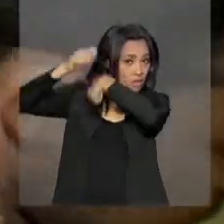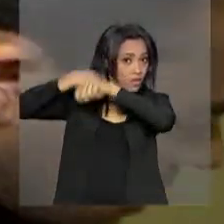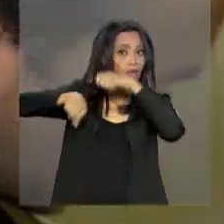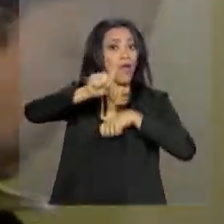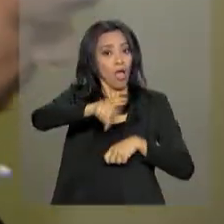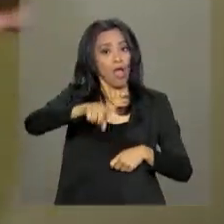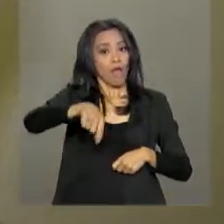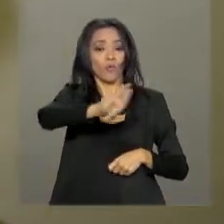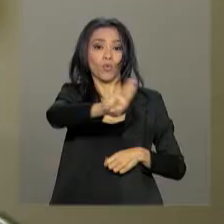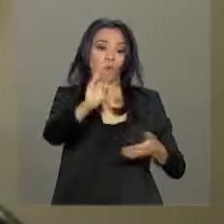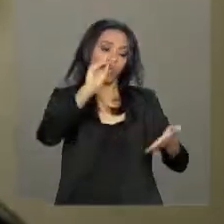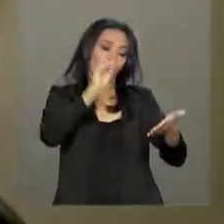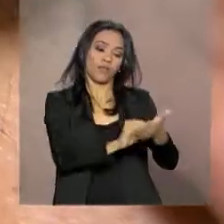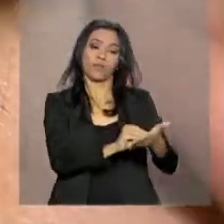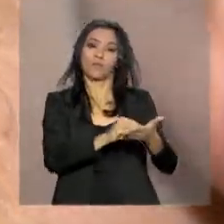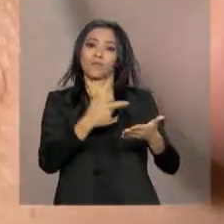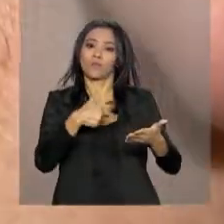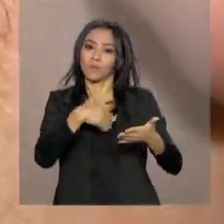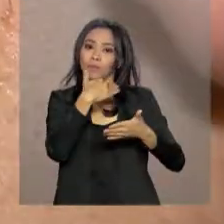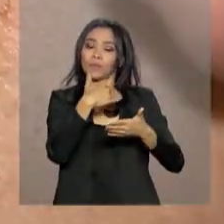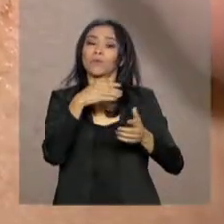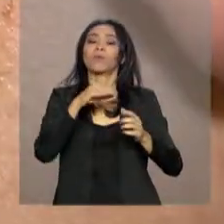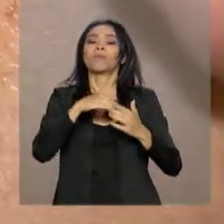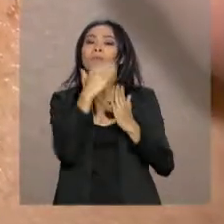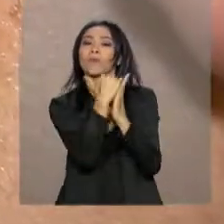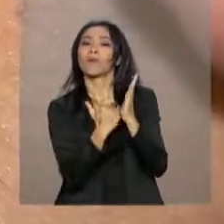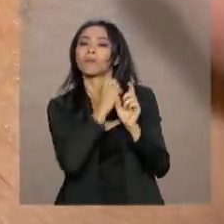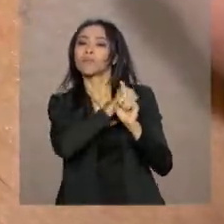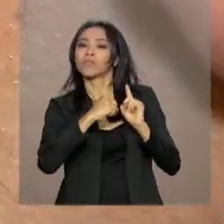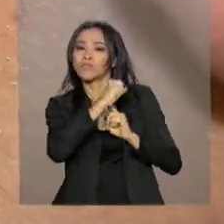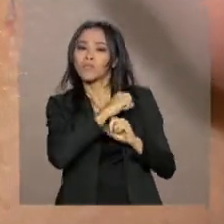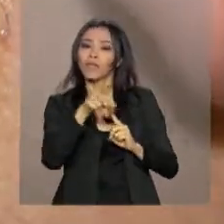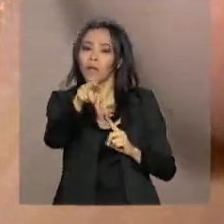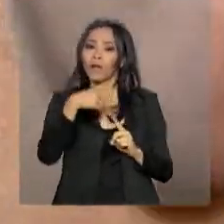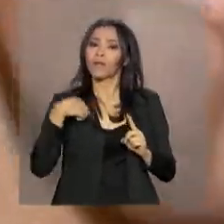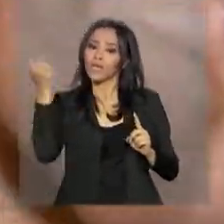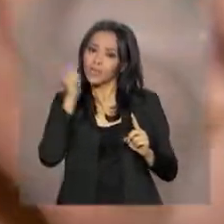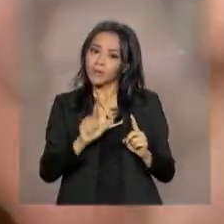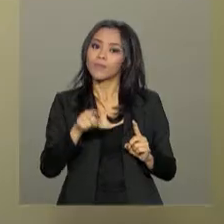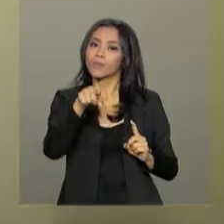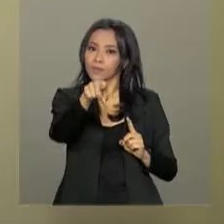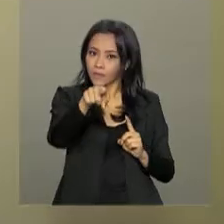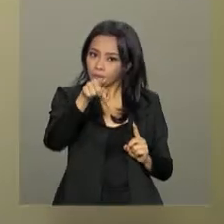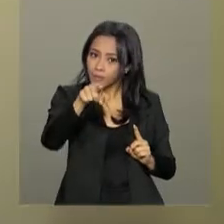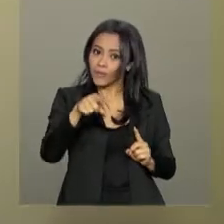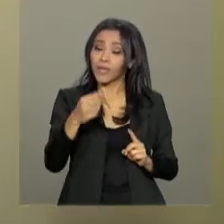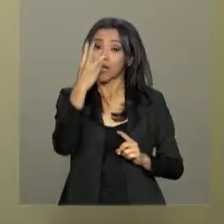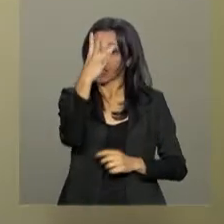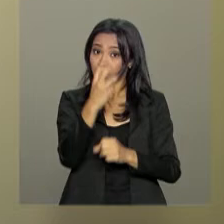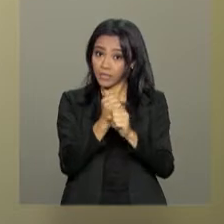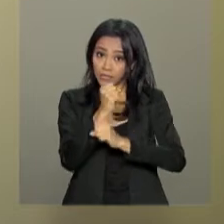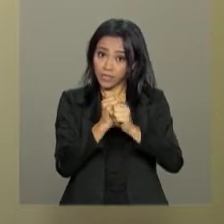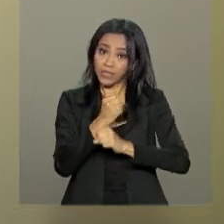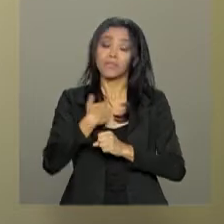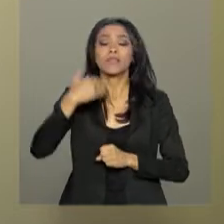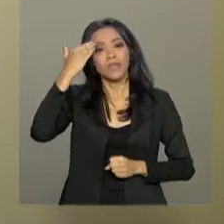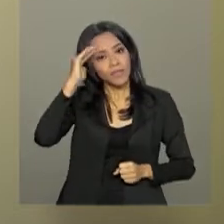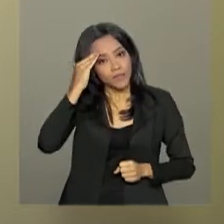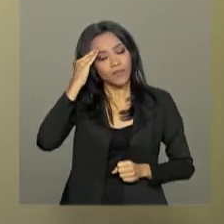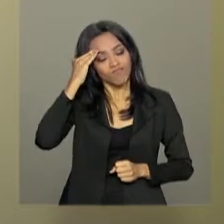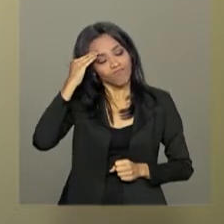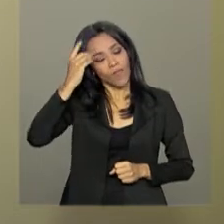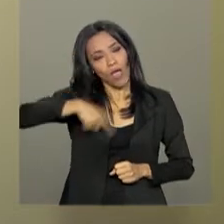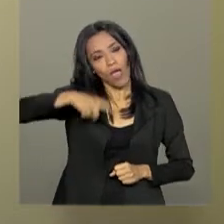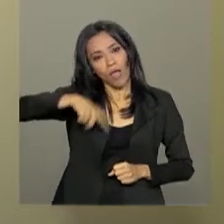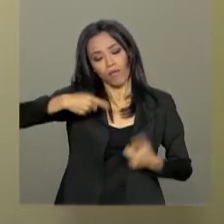Único e acessou o microcrédito antes mesmo da existência do plano Progredir. Há três anos, entendeu que esse era o caminho